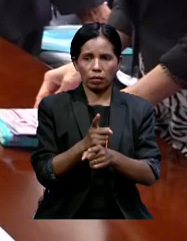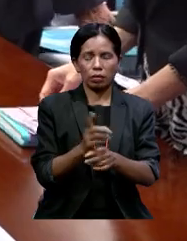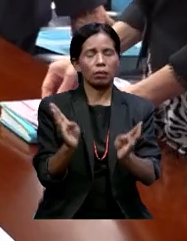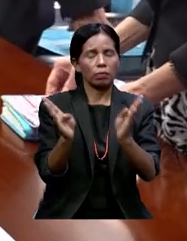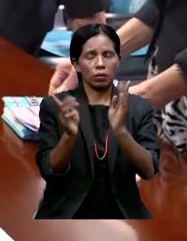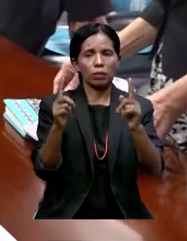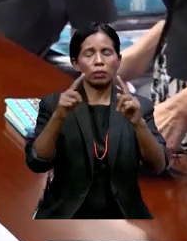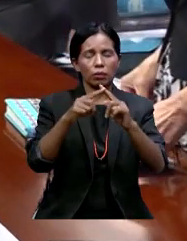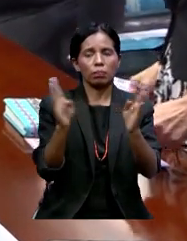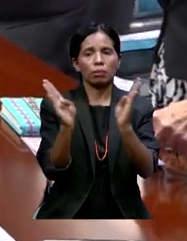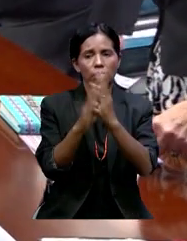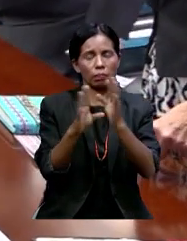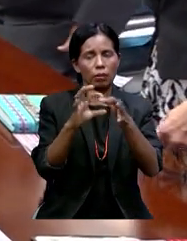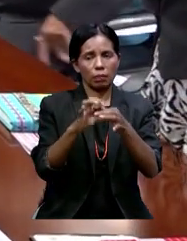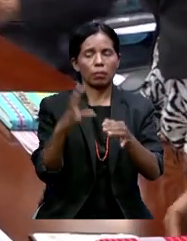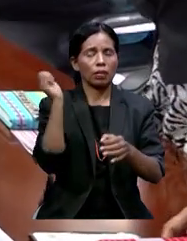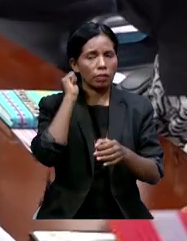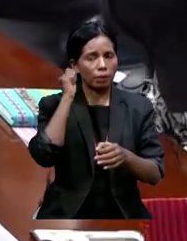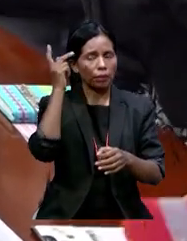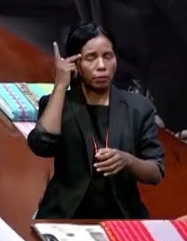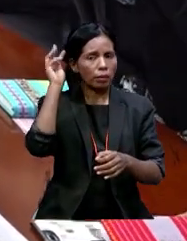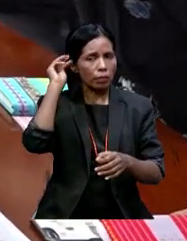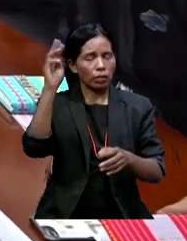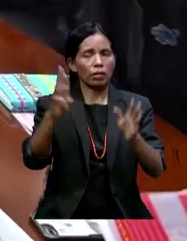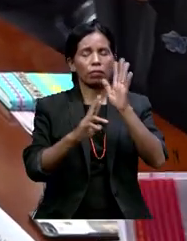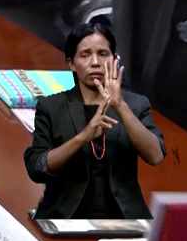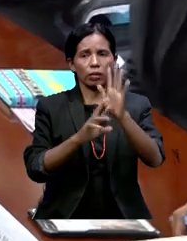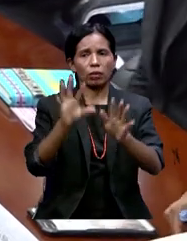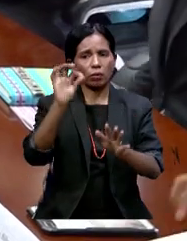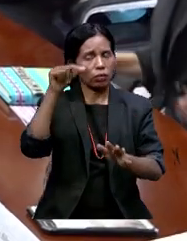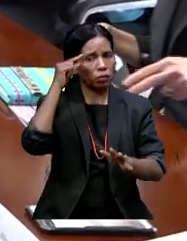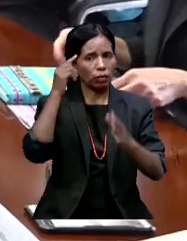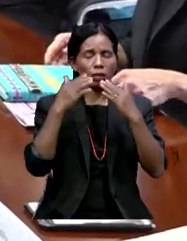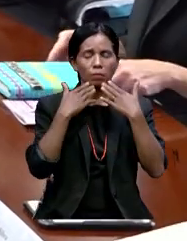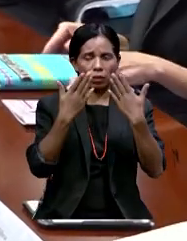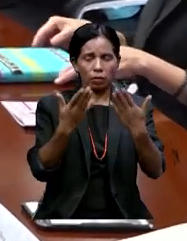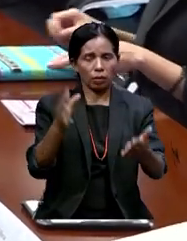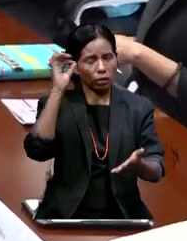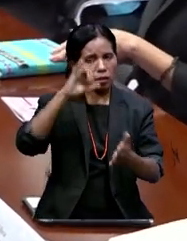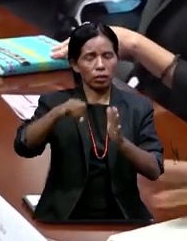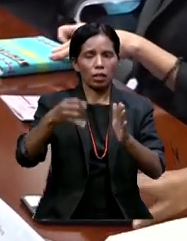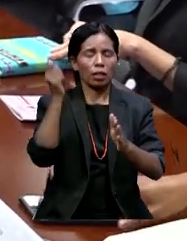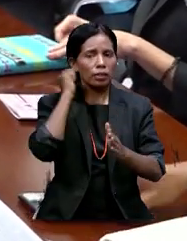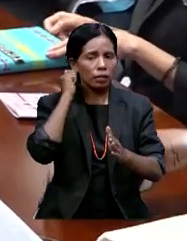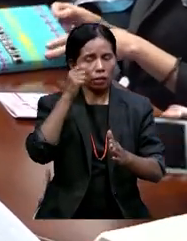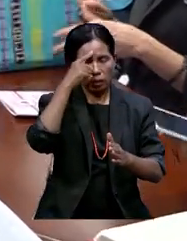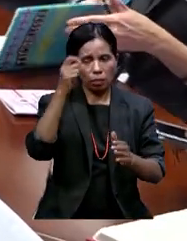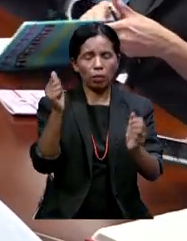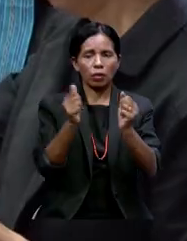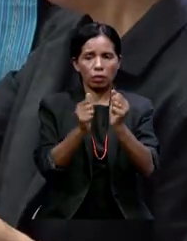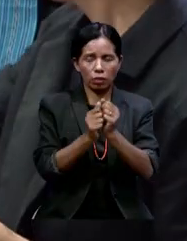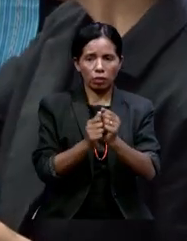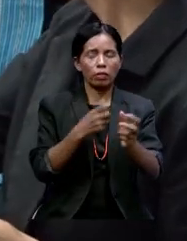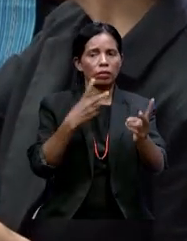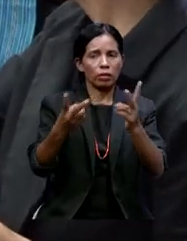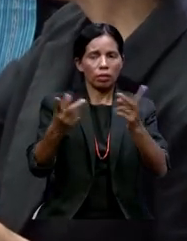ASEAN. Primeiro ministro Kairal Senana Guzman representa nono governo atu agradecimento ba secretário geral ASEAN tambah honia delegação visita